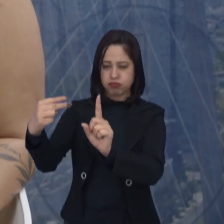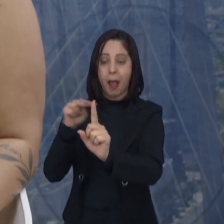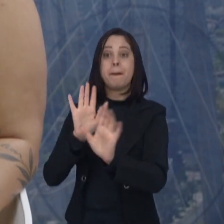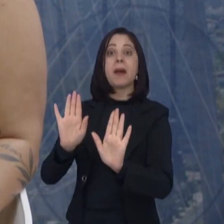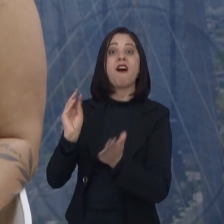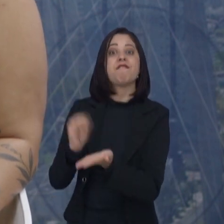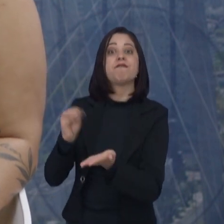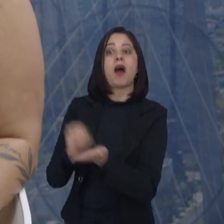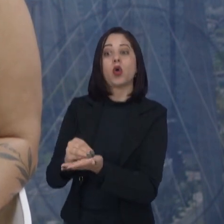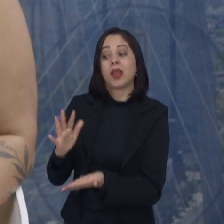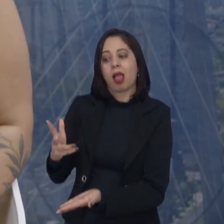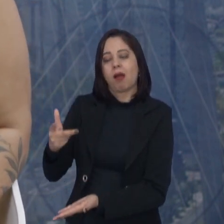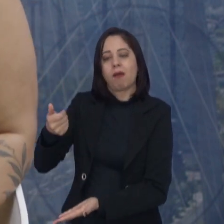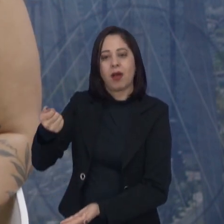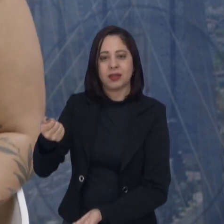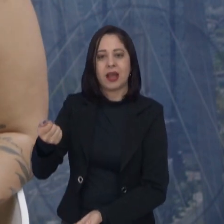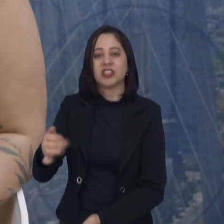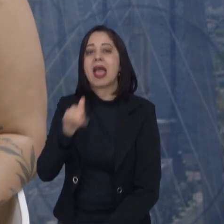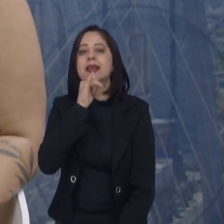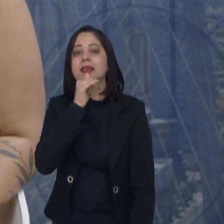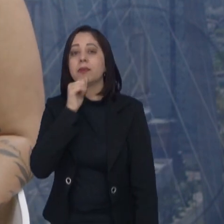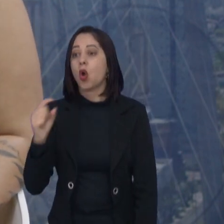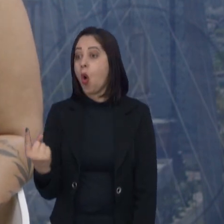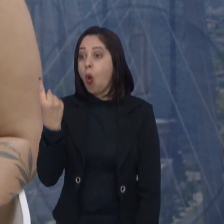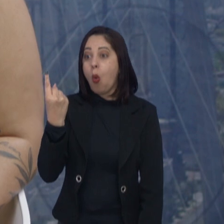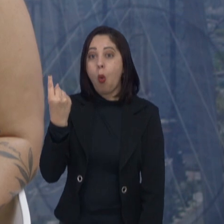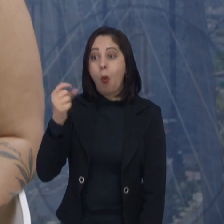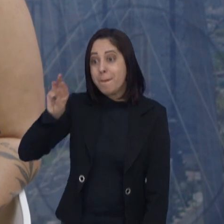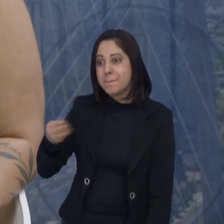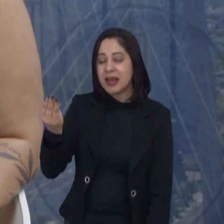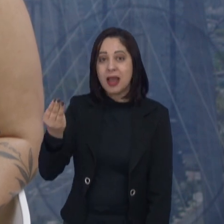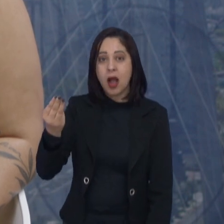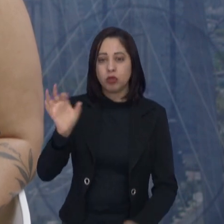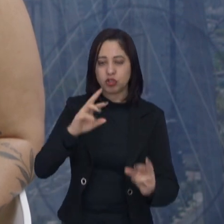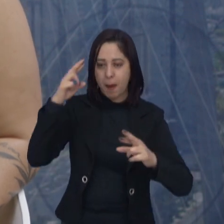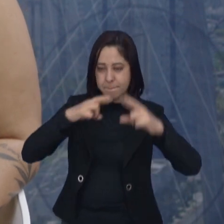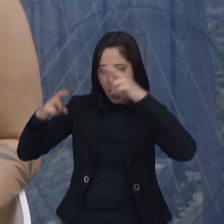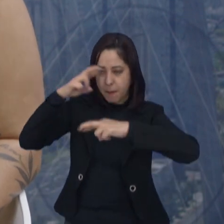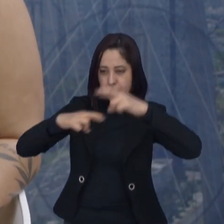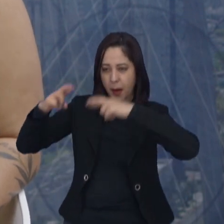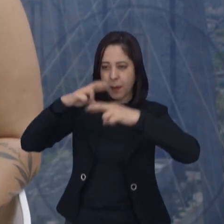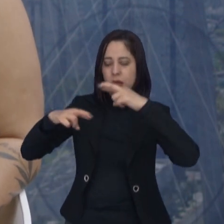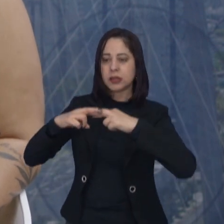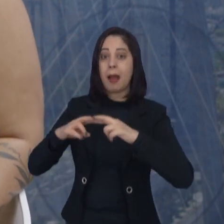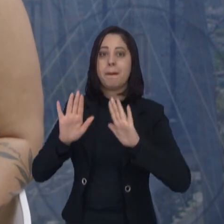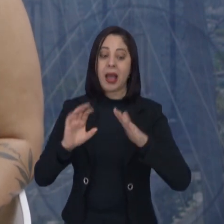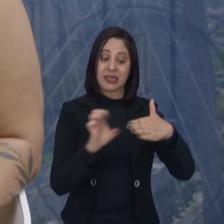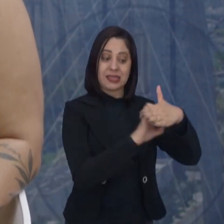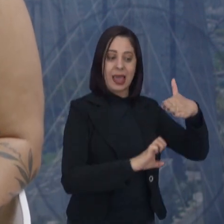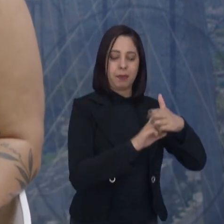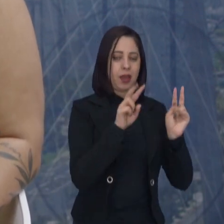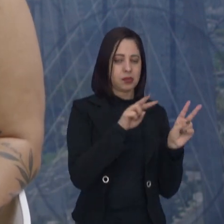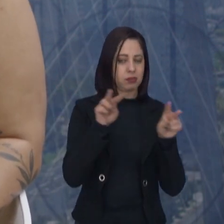você alcança ali, 1 milhão, bateu 1 milhão de visualizações, tá bom, mas e aí? E agora, sabe? Como que a marca tá te visualizando ali? Como que ela tá